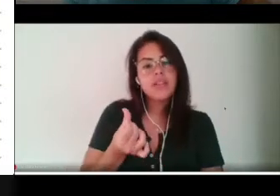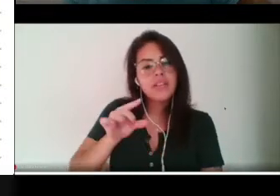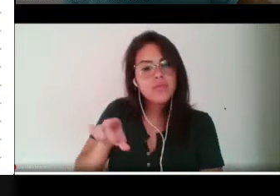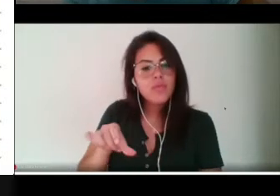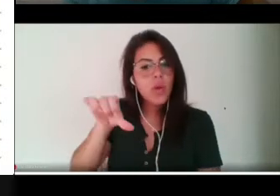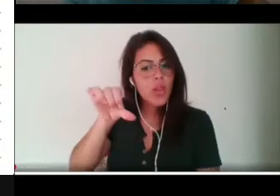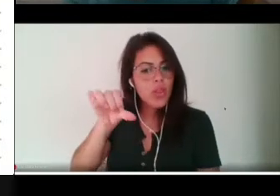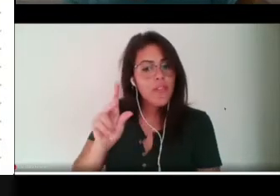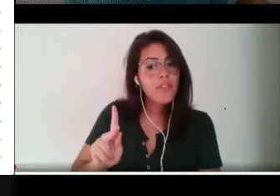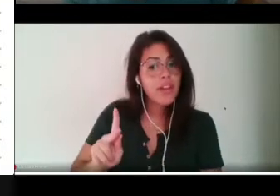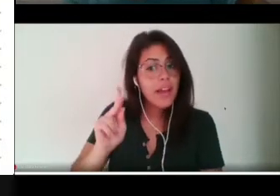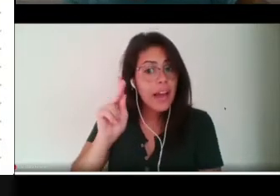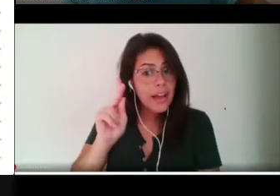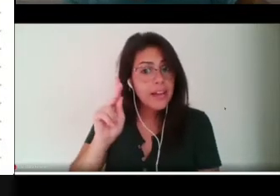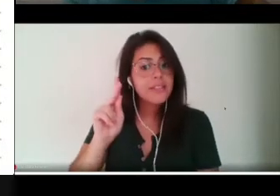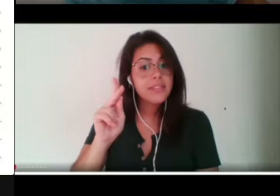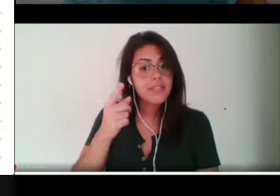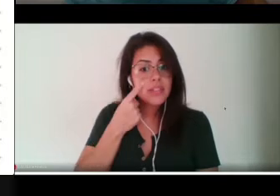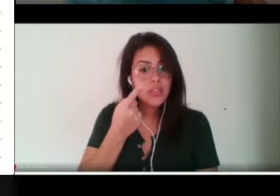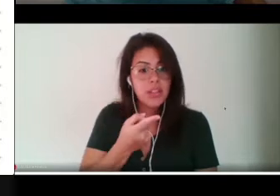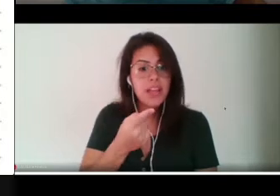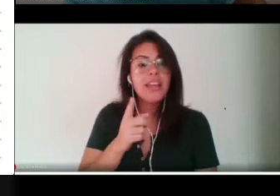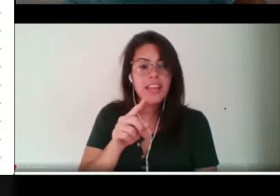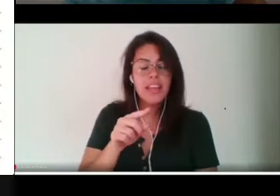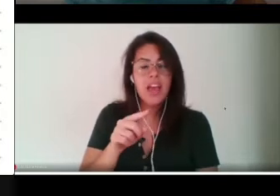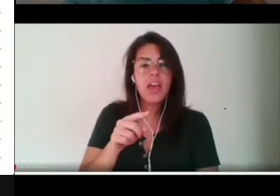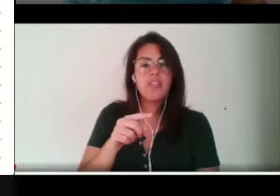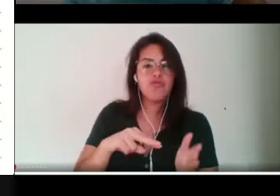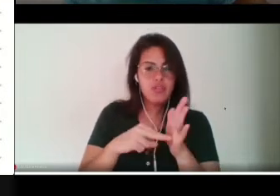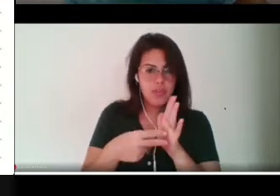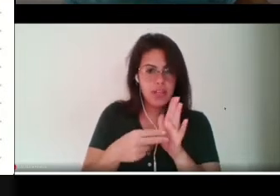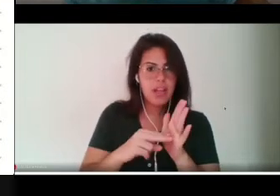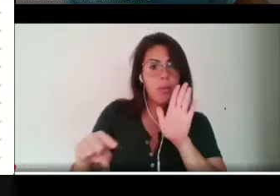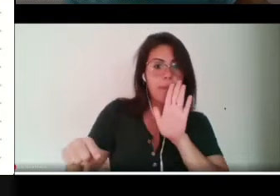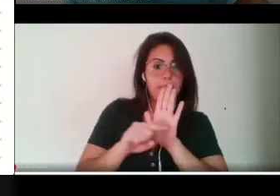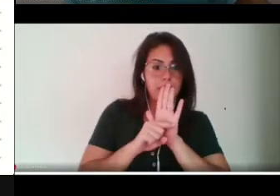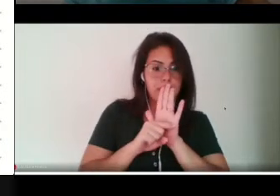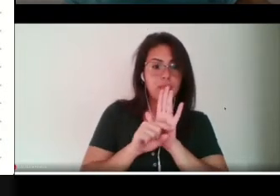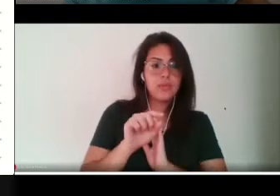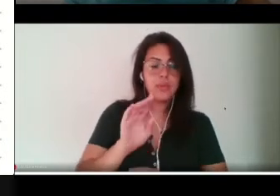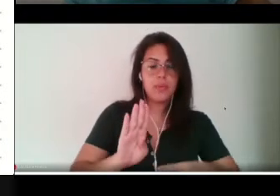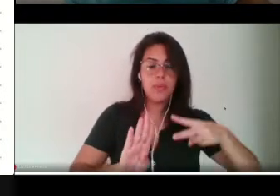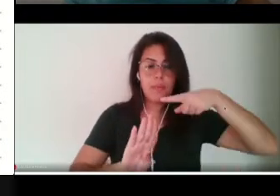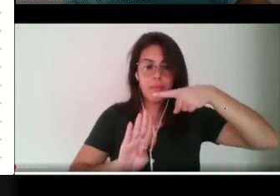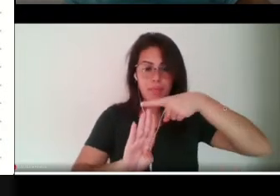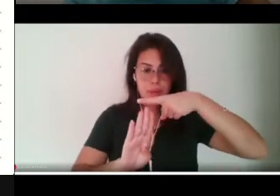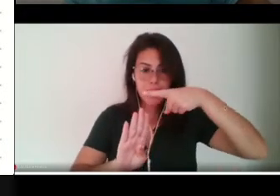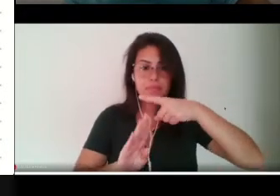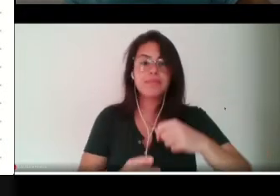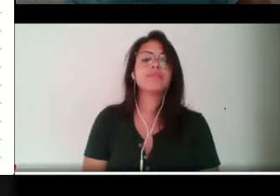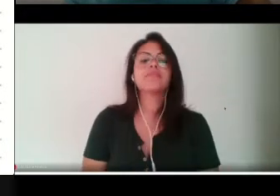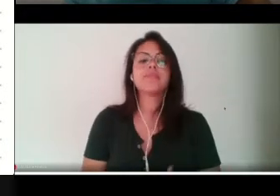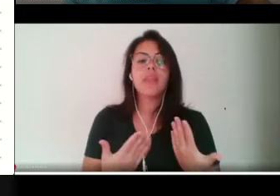6,9K, que é o meu menos B aqui, ó, mais A VEC B. A VEC B é